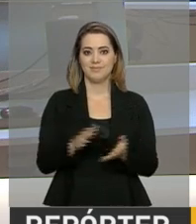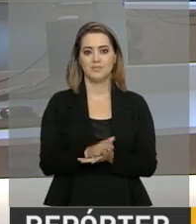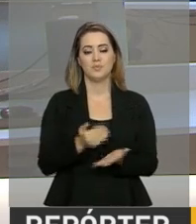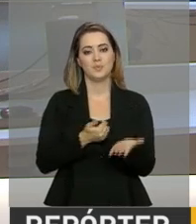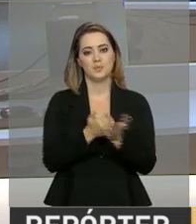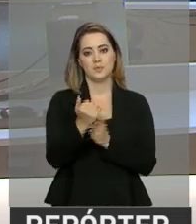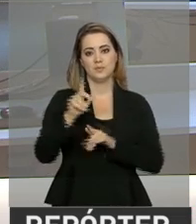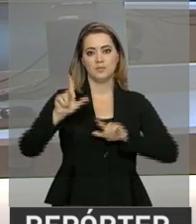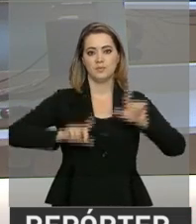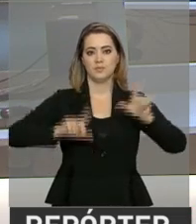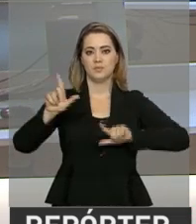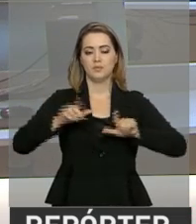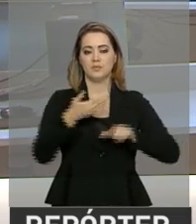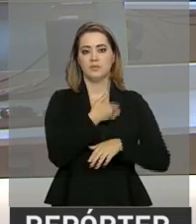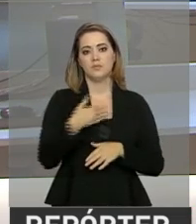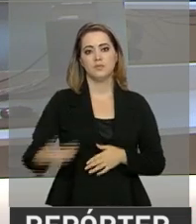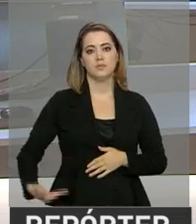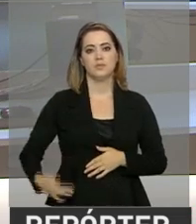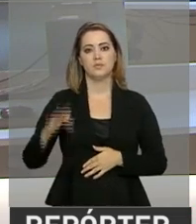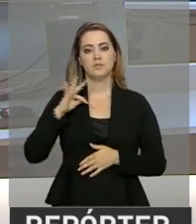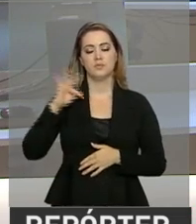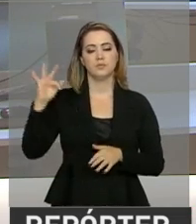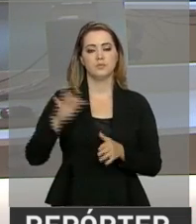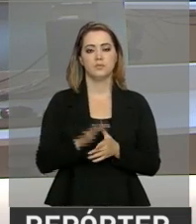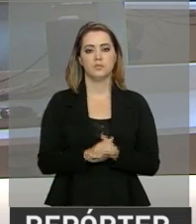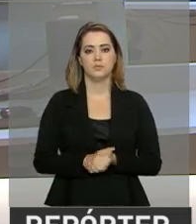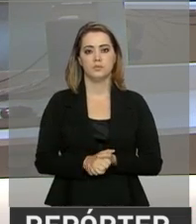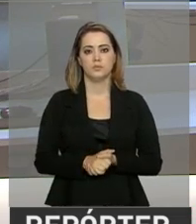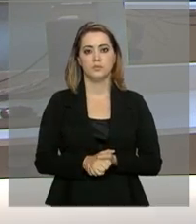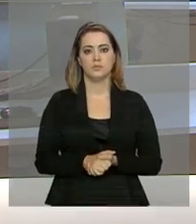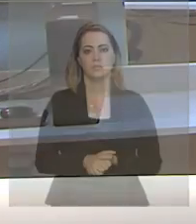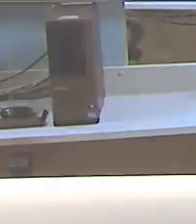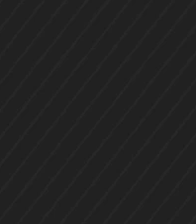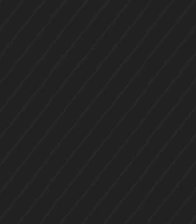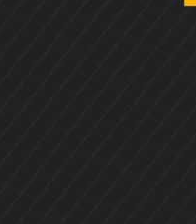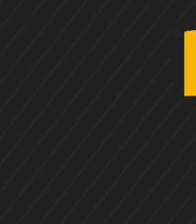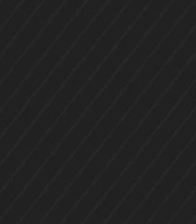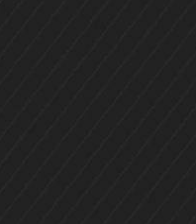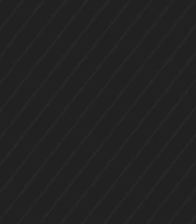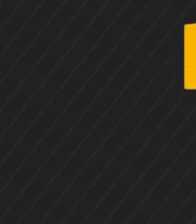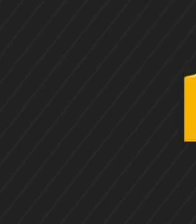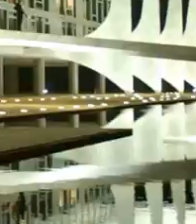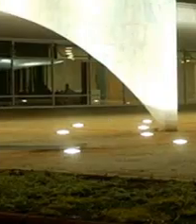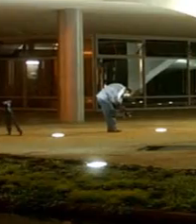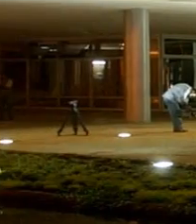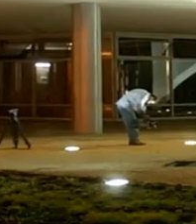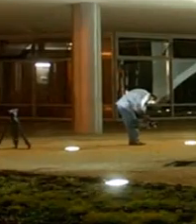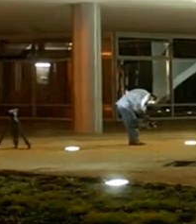sociais. Continue com a gente, NBR, a TV do Governo Federal.